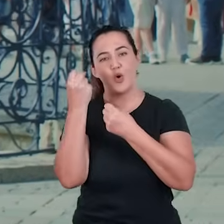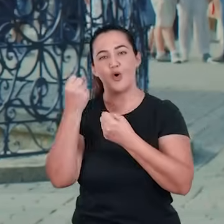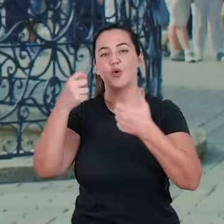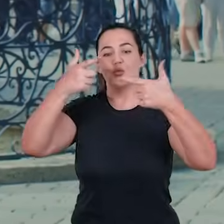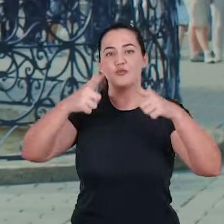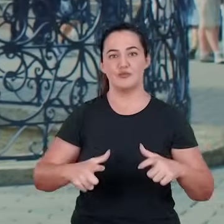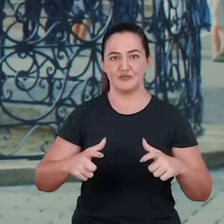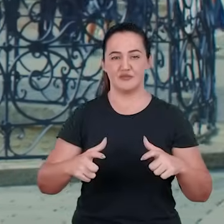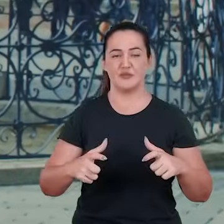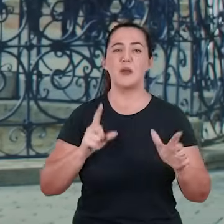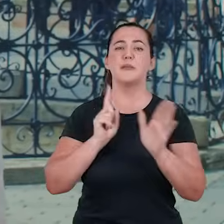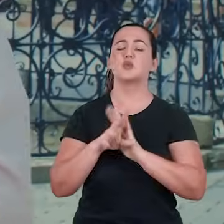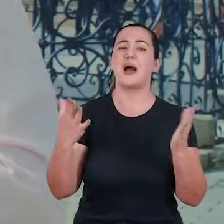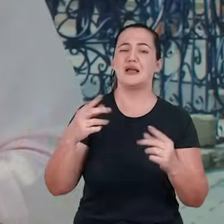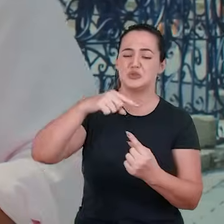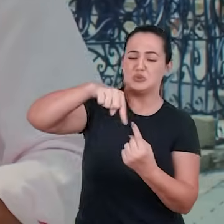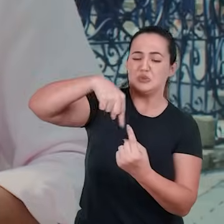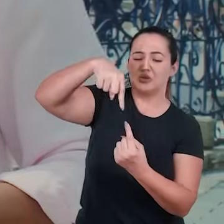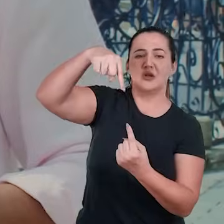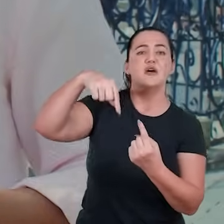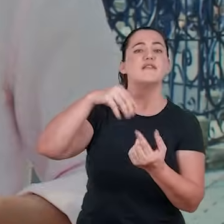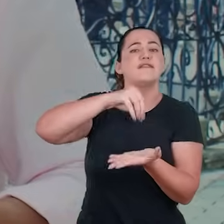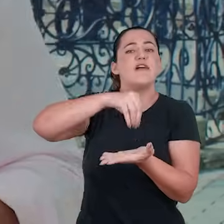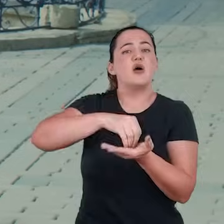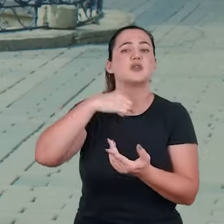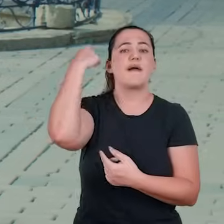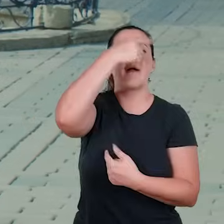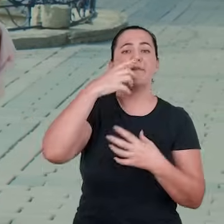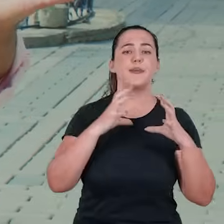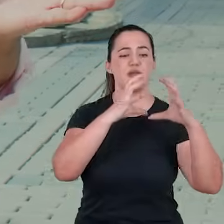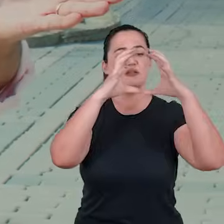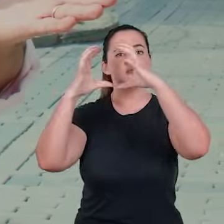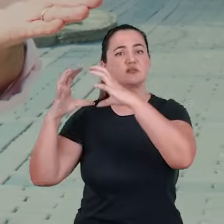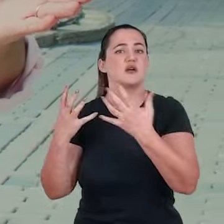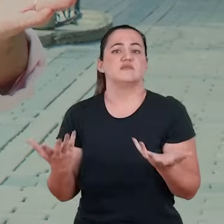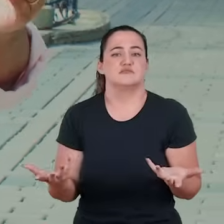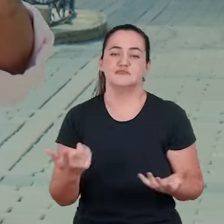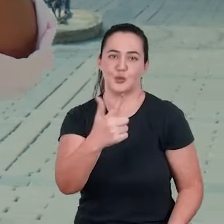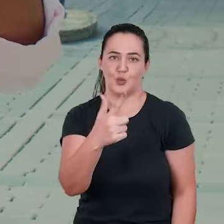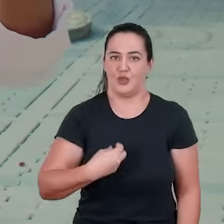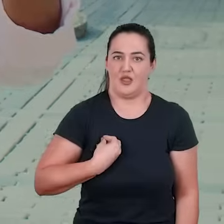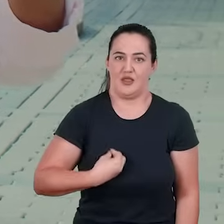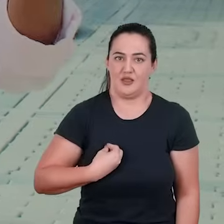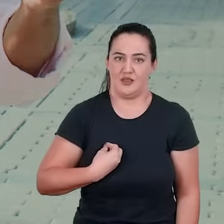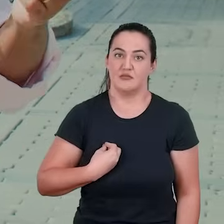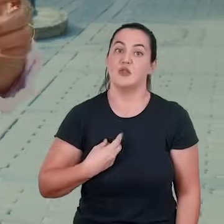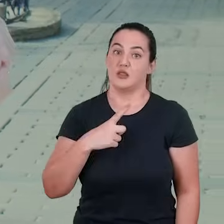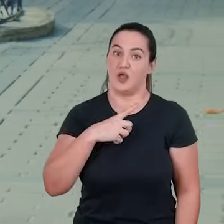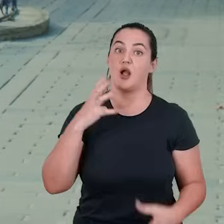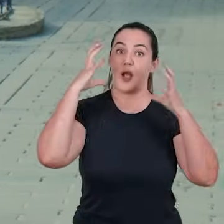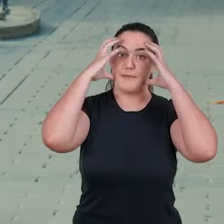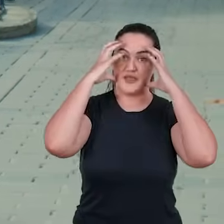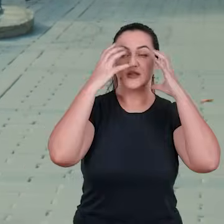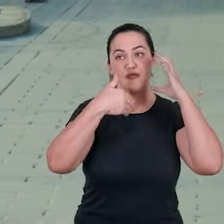onde é que estão as cabeças, porque você só tem o corpo dela ali entrelaçado. As cabeças não estão, mas aqui foram levadas para o Museu de Istambul